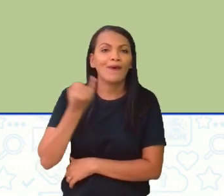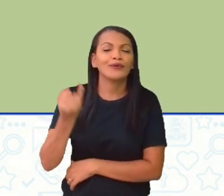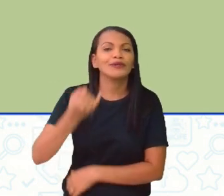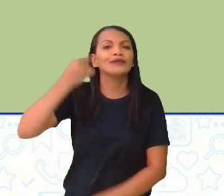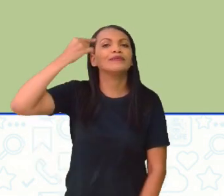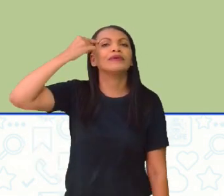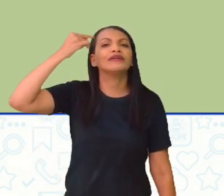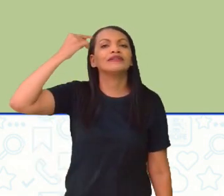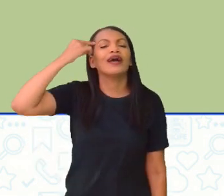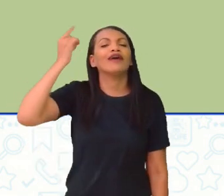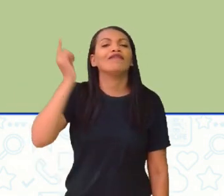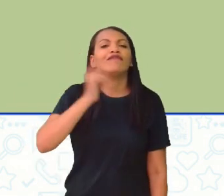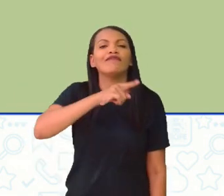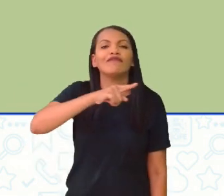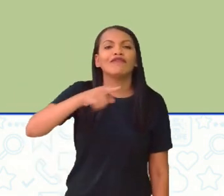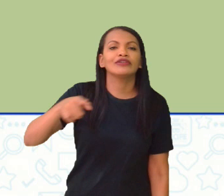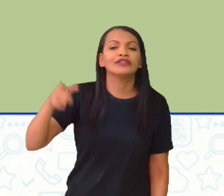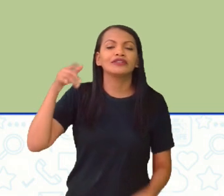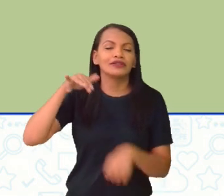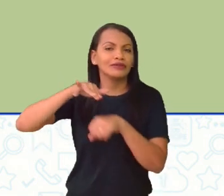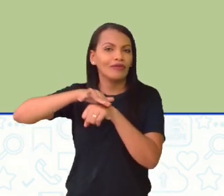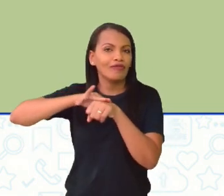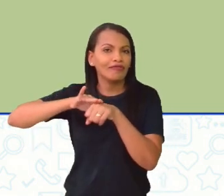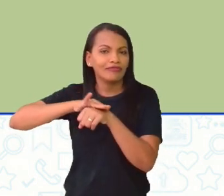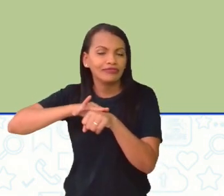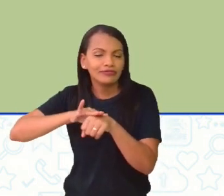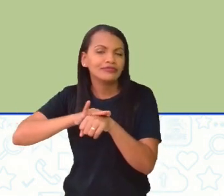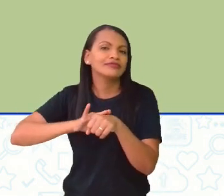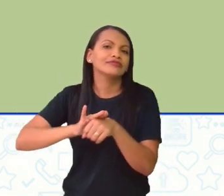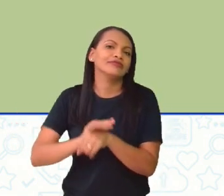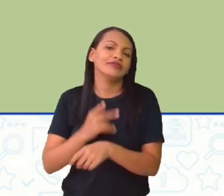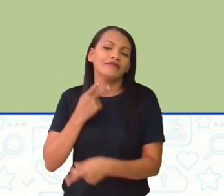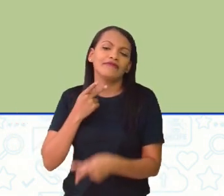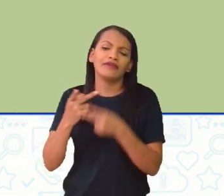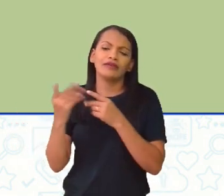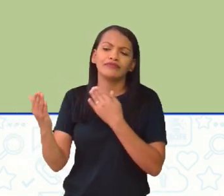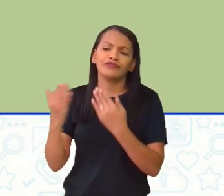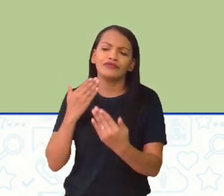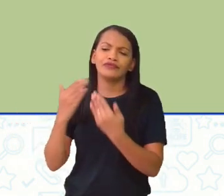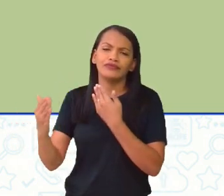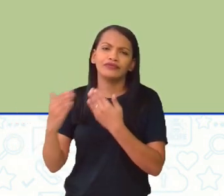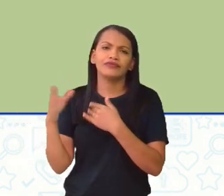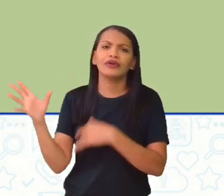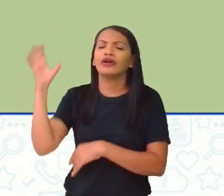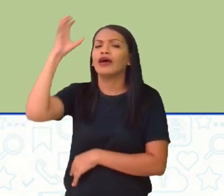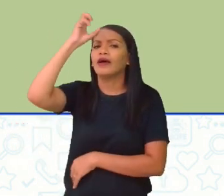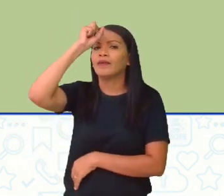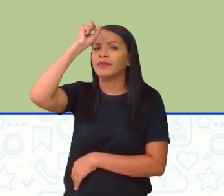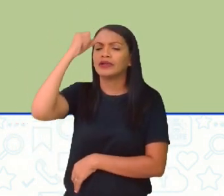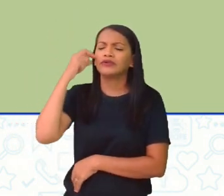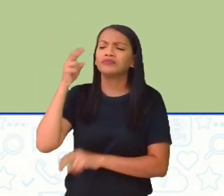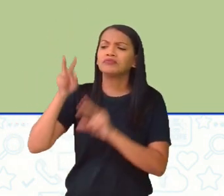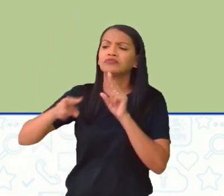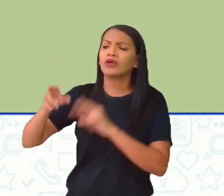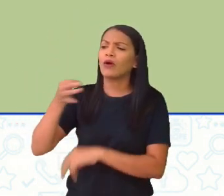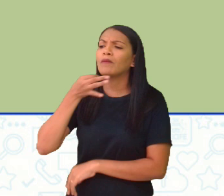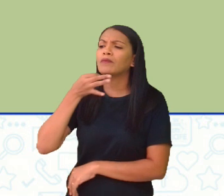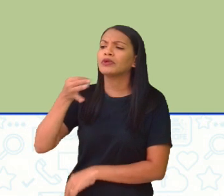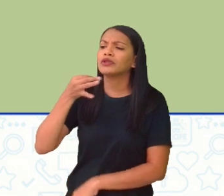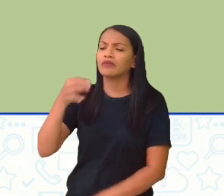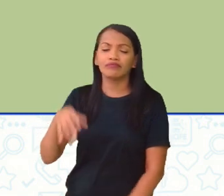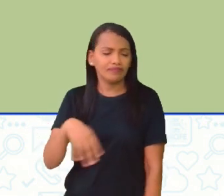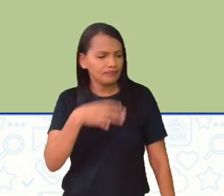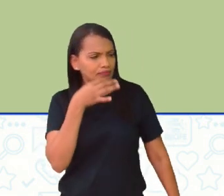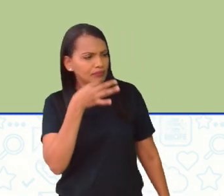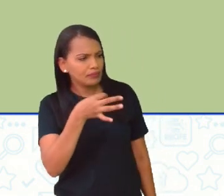é? Você conversar, falar com o outro, aprender a ouvir a opinião do outro sem